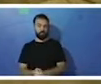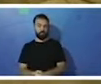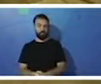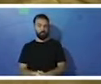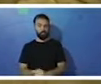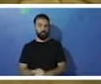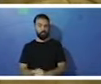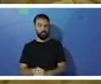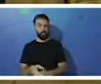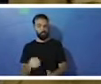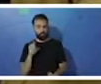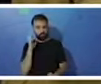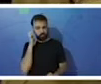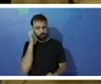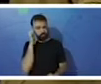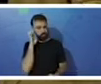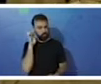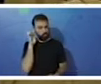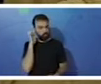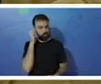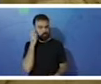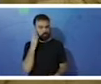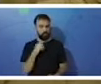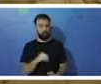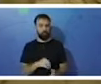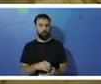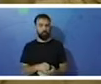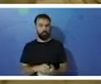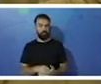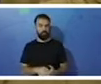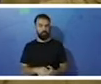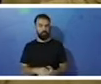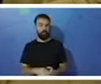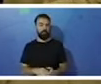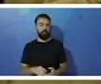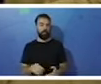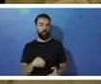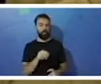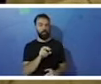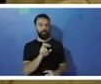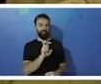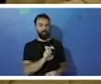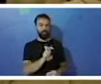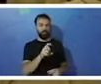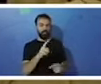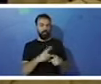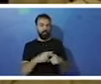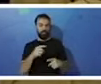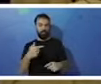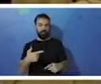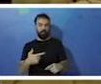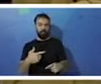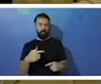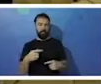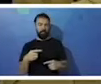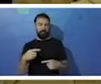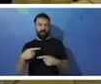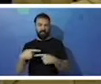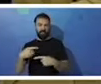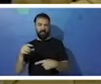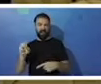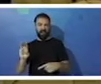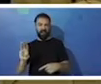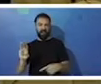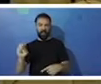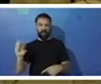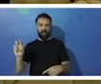essa informação. Então, olha lá. 5 vezes 7 é igual a 35.